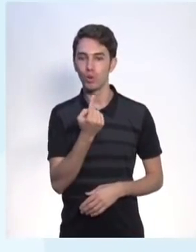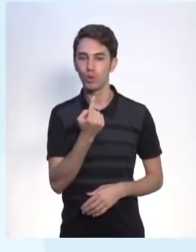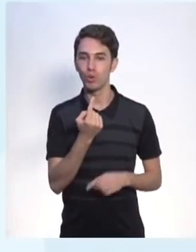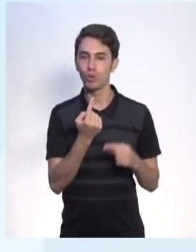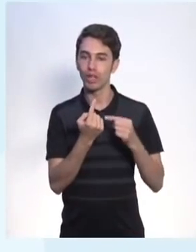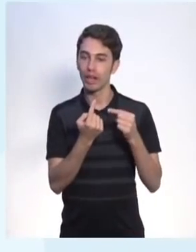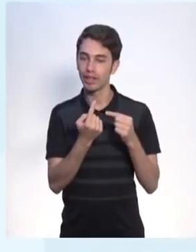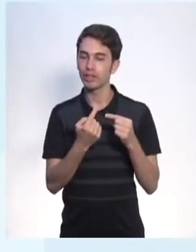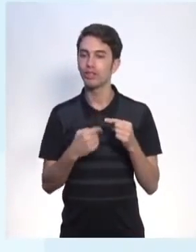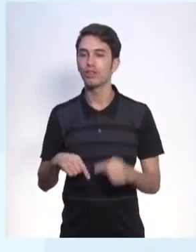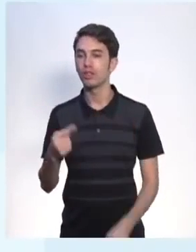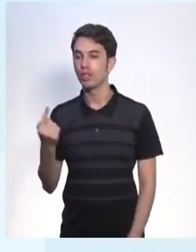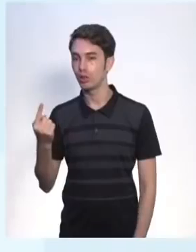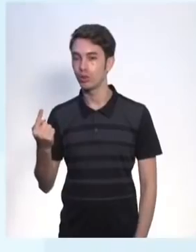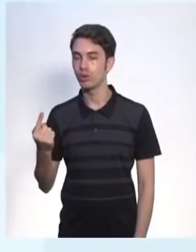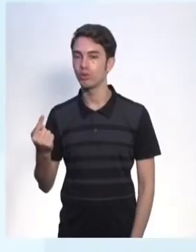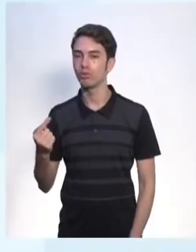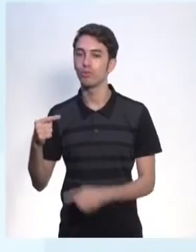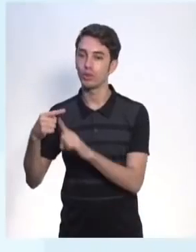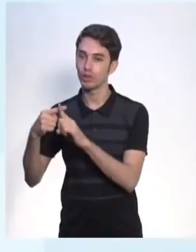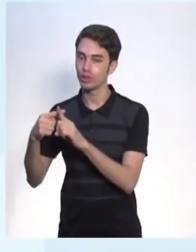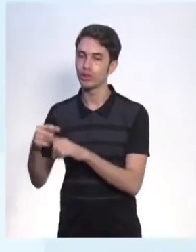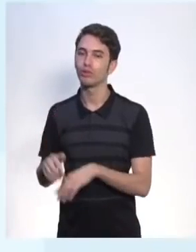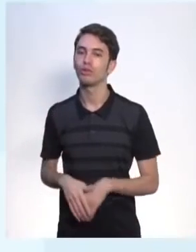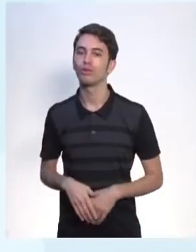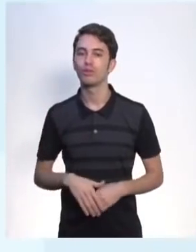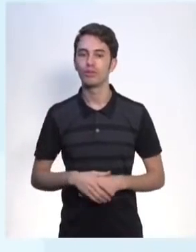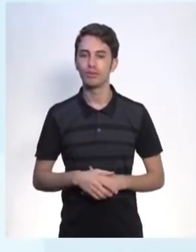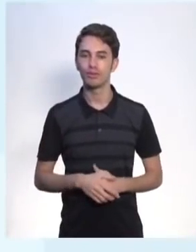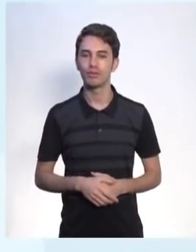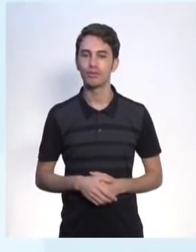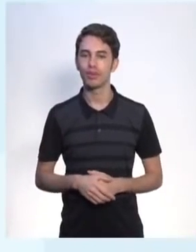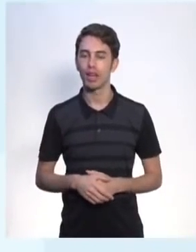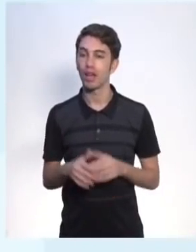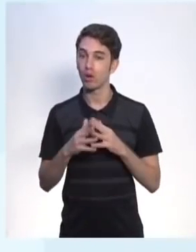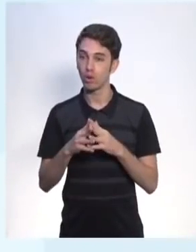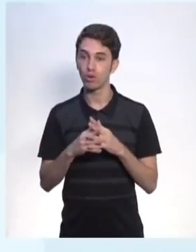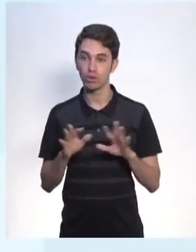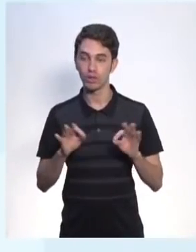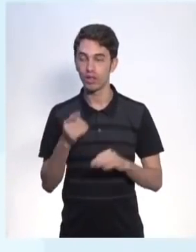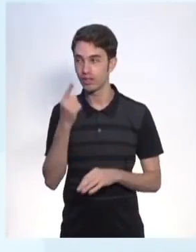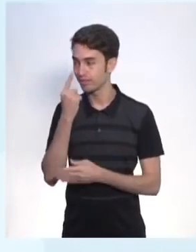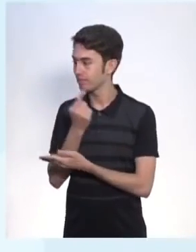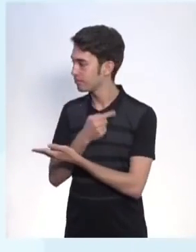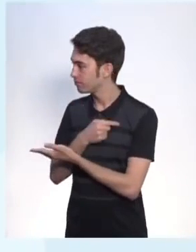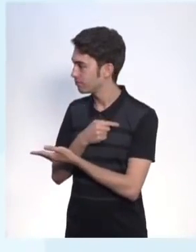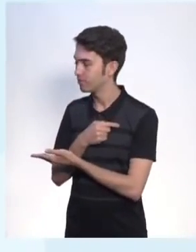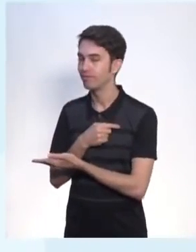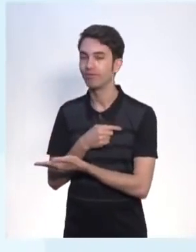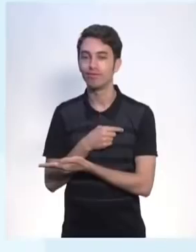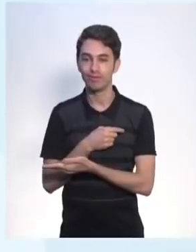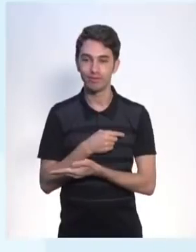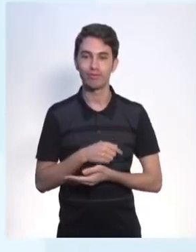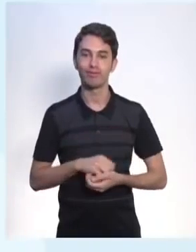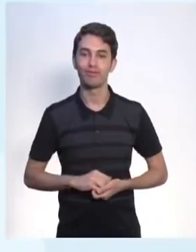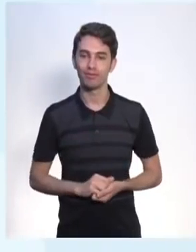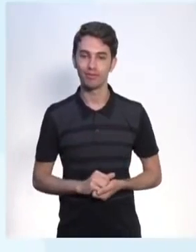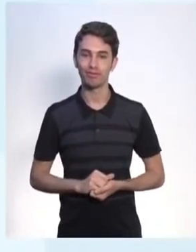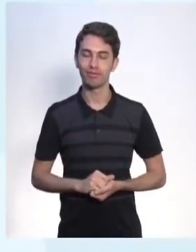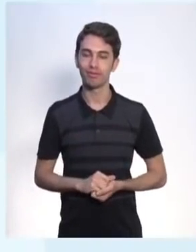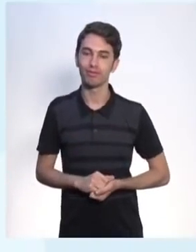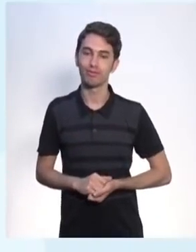D. Lembrando, né? X e Y, né? Para não confundir aí, tentar não confundir nessa